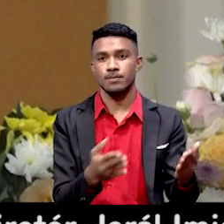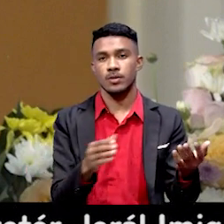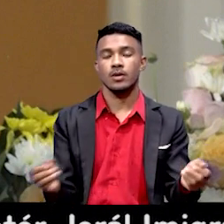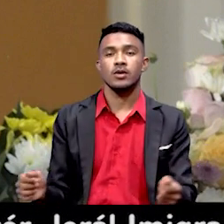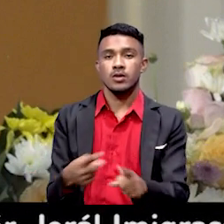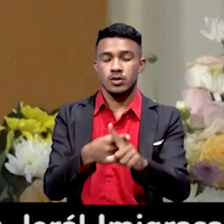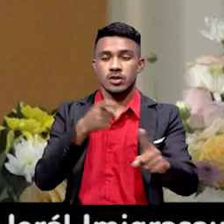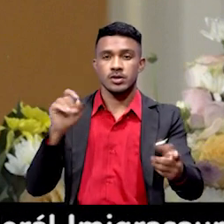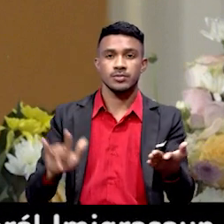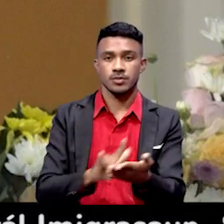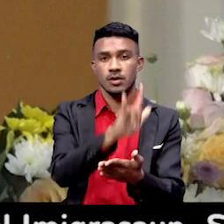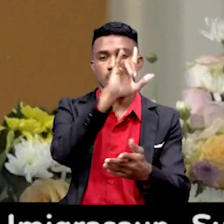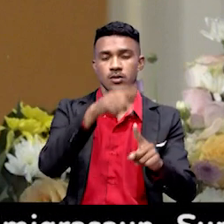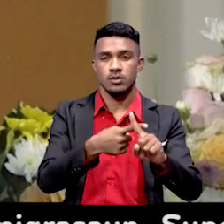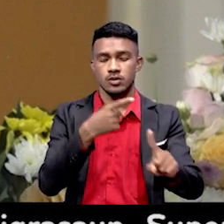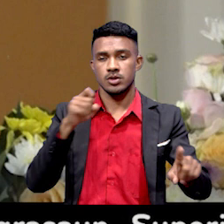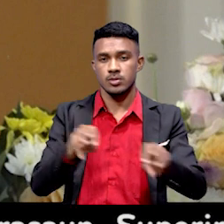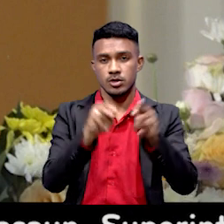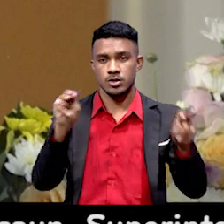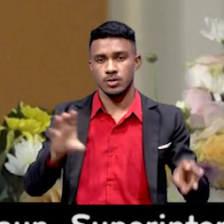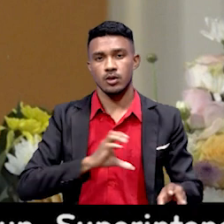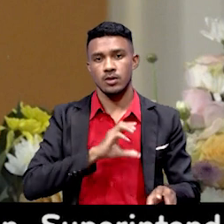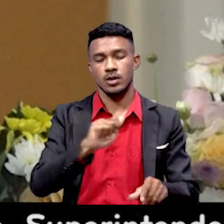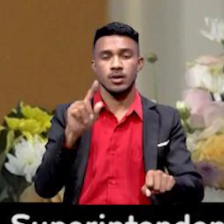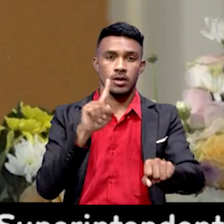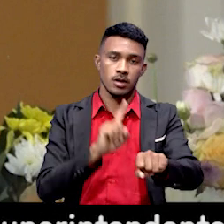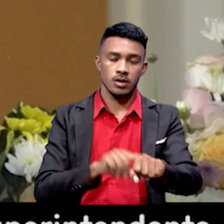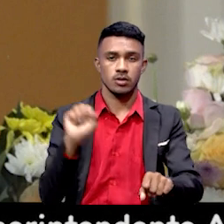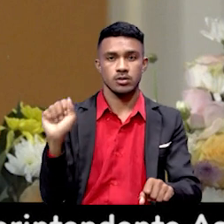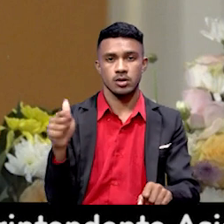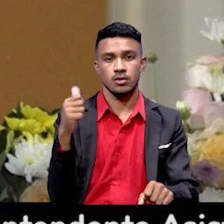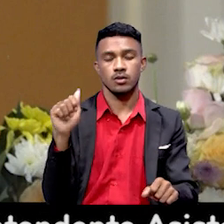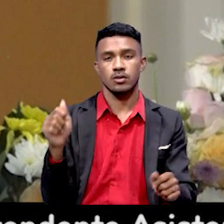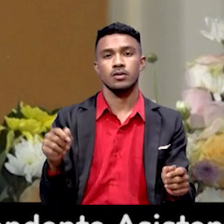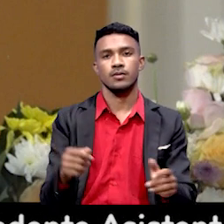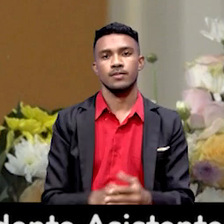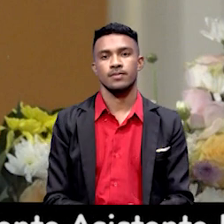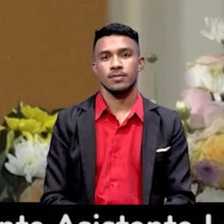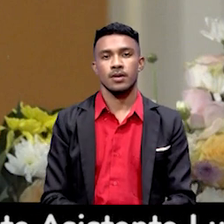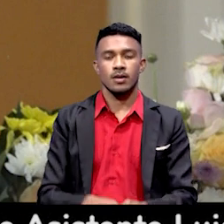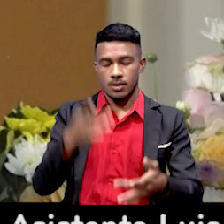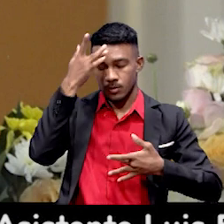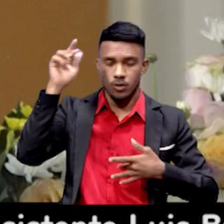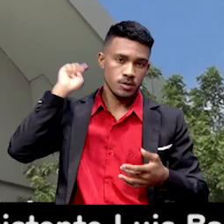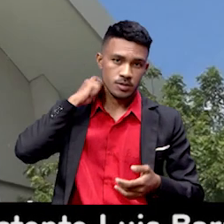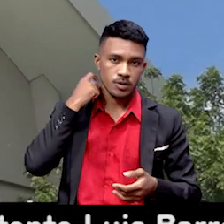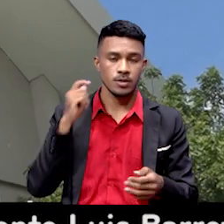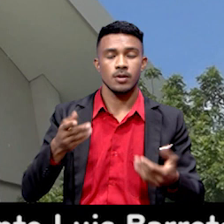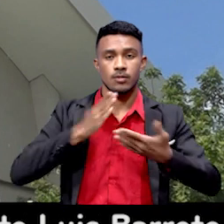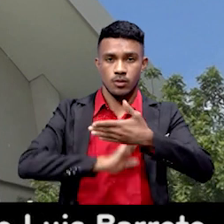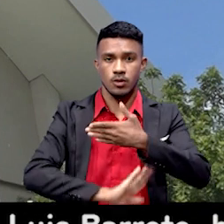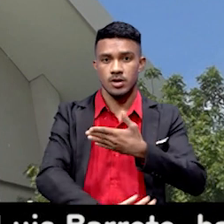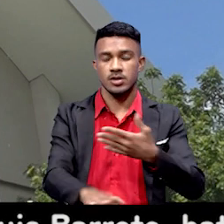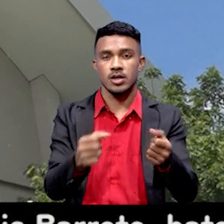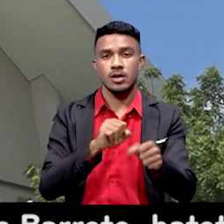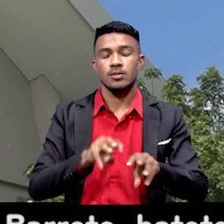husi suai munisipu Kovalima ia tuku sanulu ho balung tamba atake kardiaku. Dom Basílio do Nascimento morre se suai cova lima